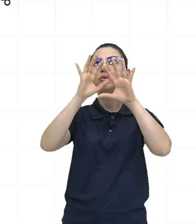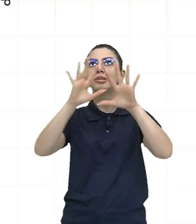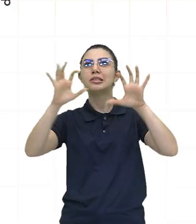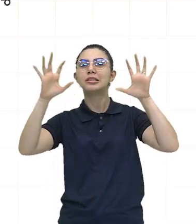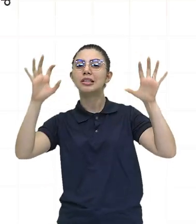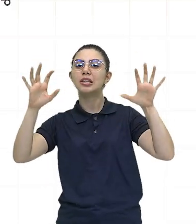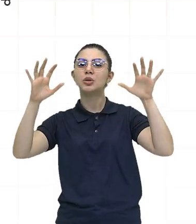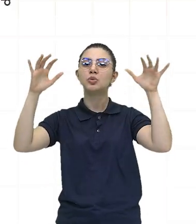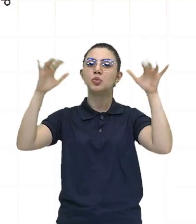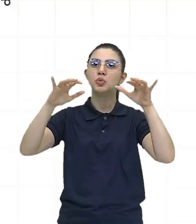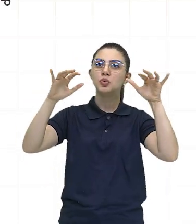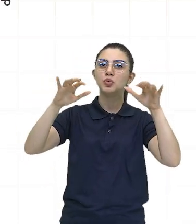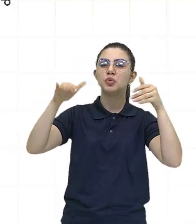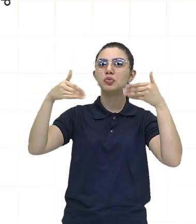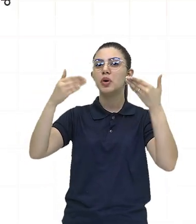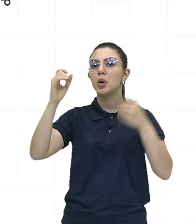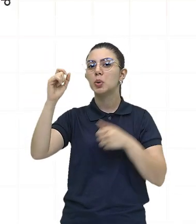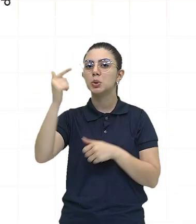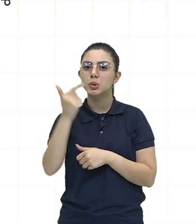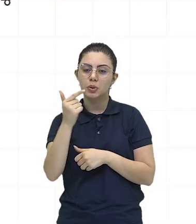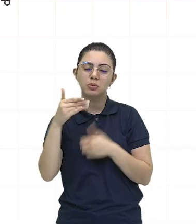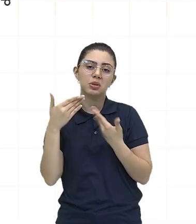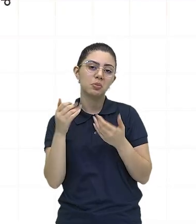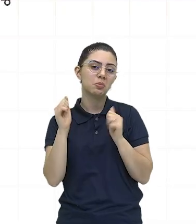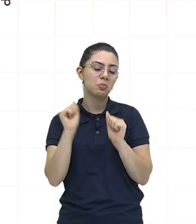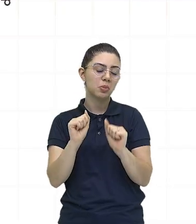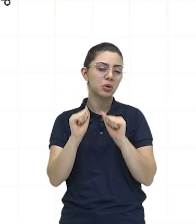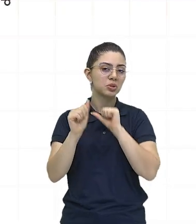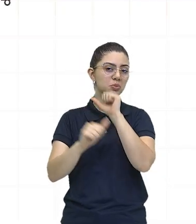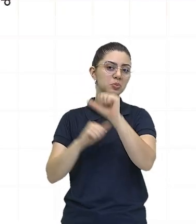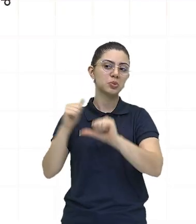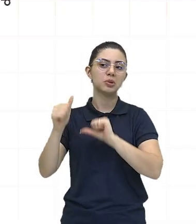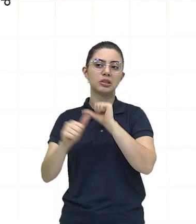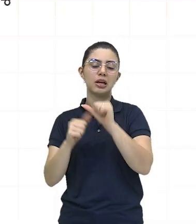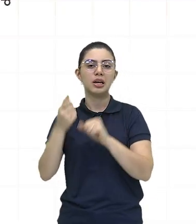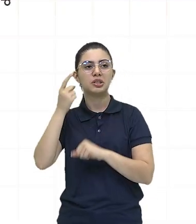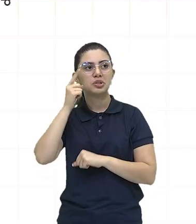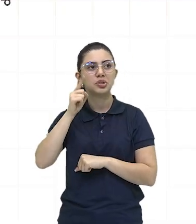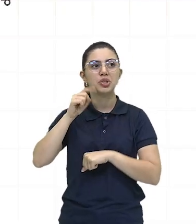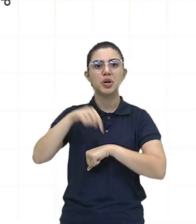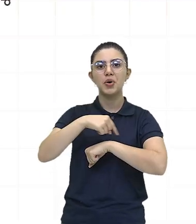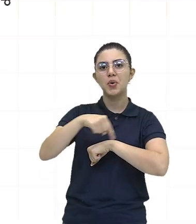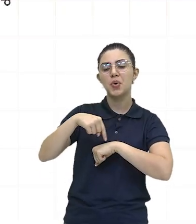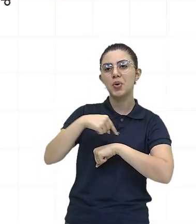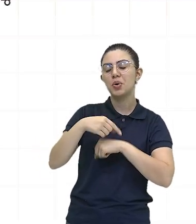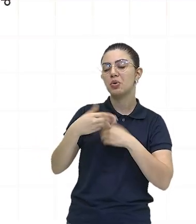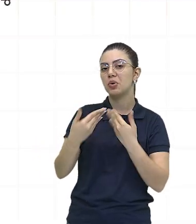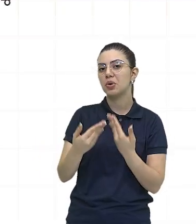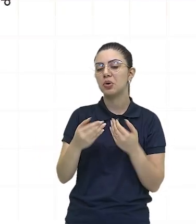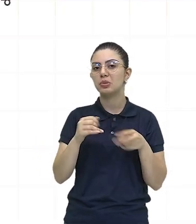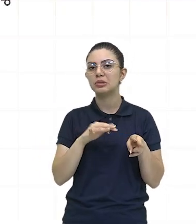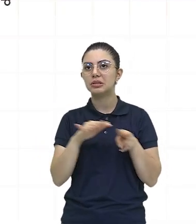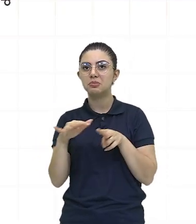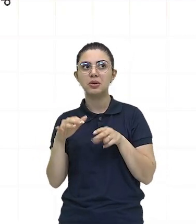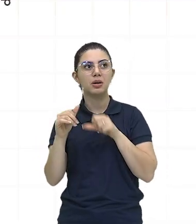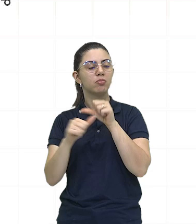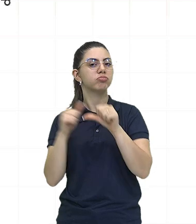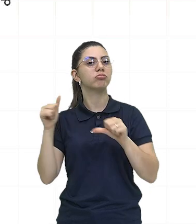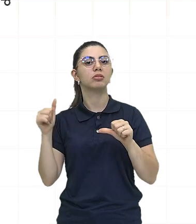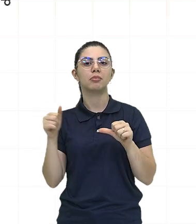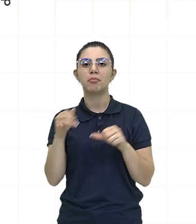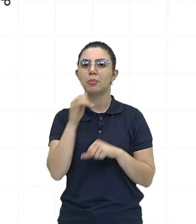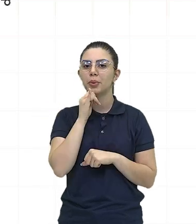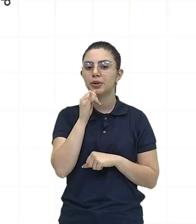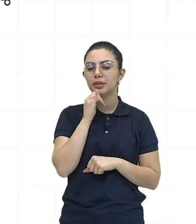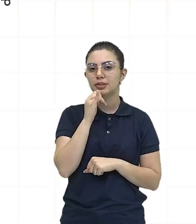né? Ele é variável, então ele pode mudar em questões de dias, de horas ou de semanas. Então, por